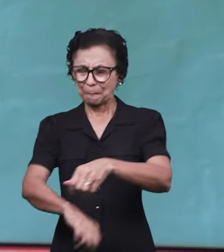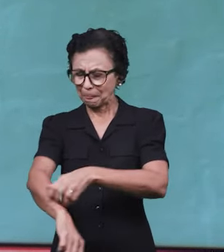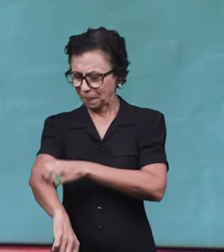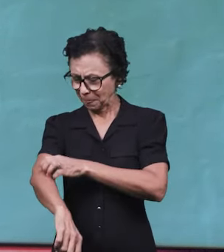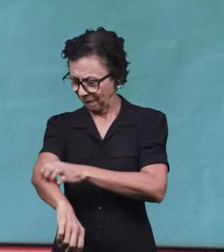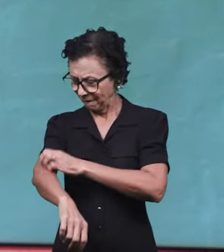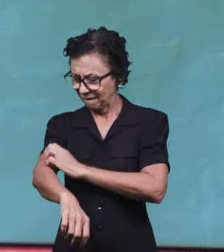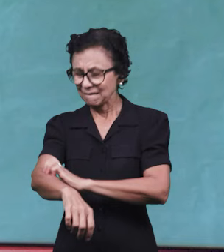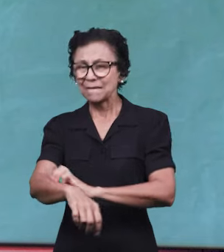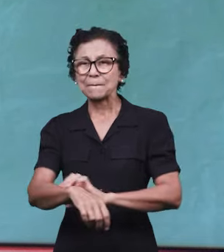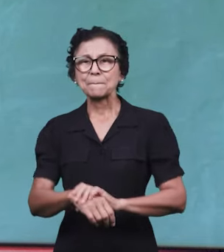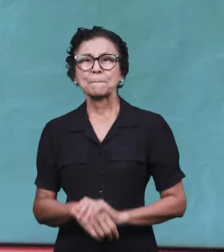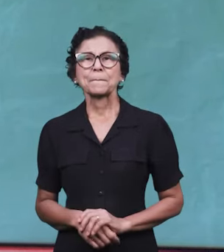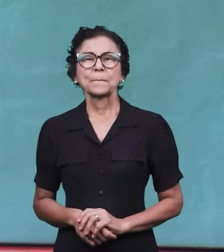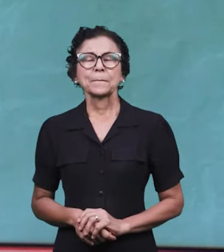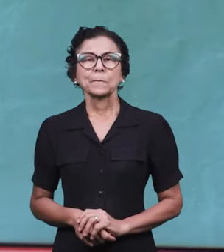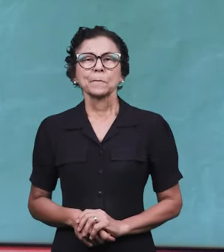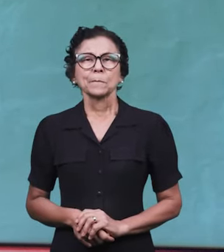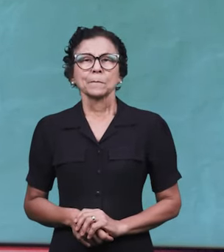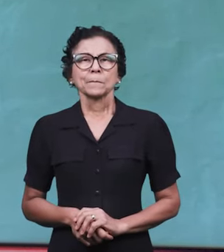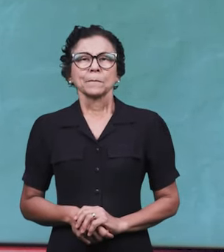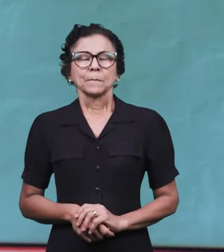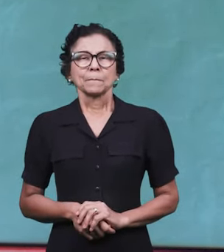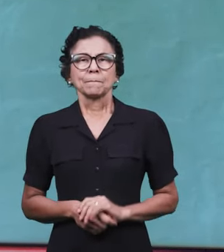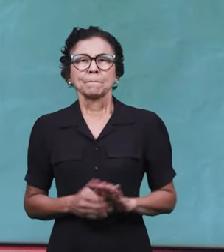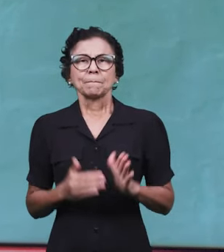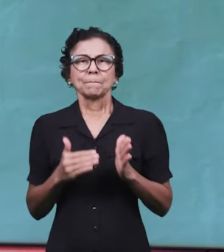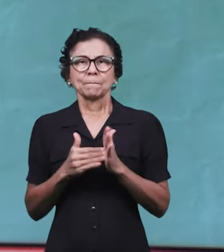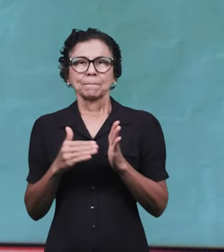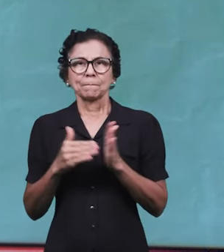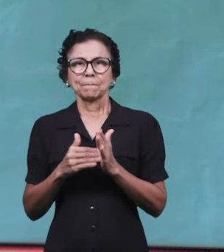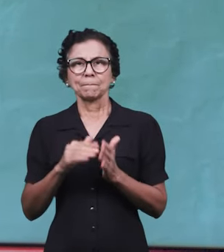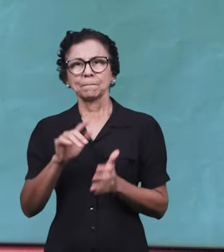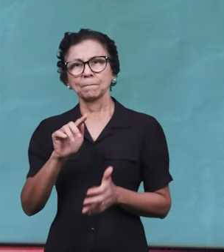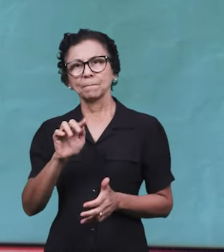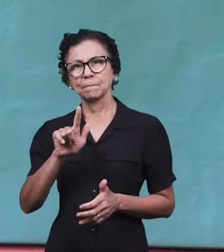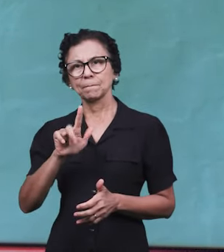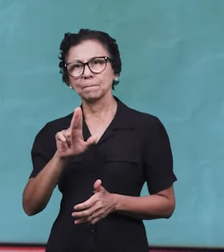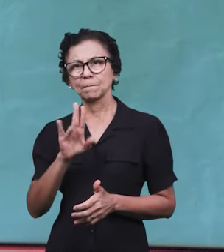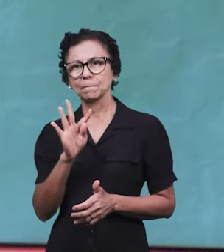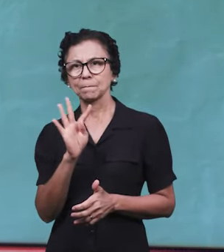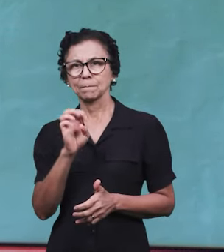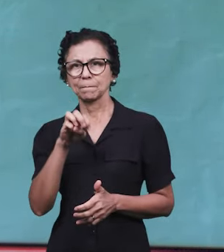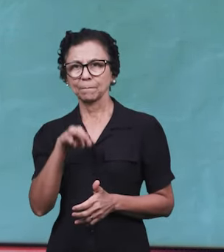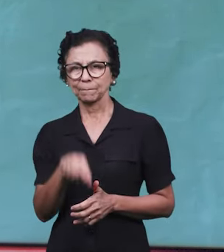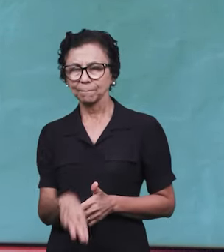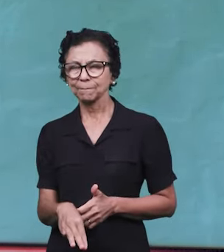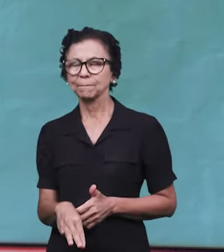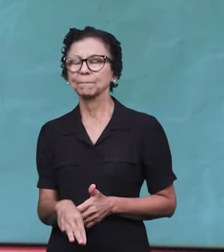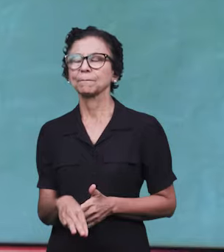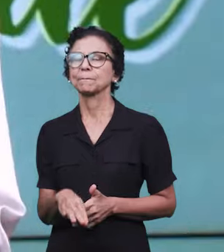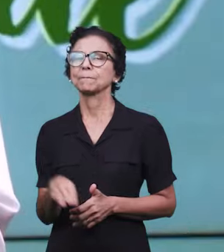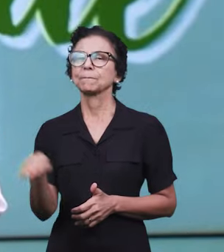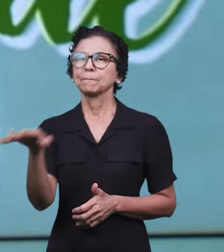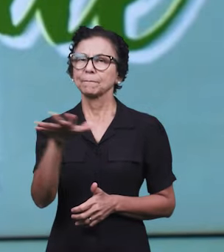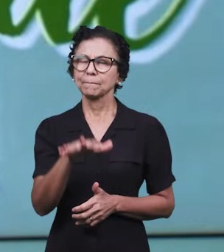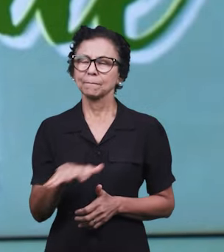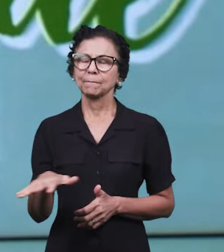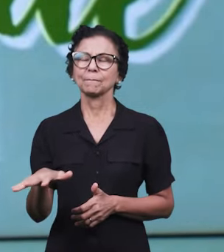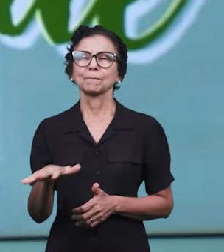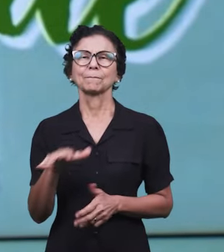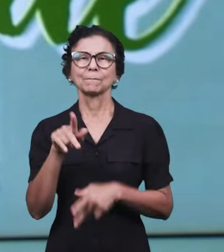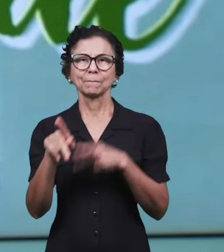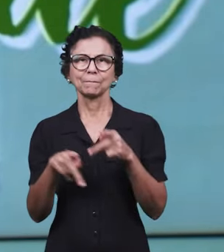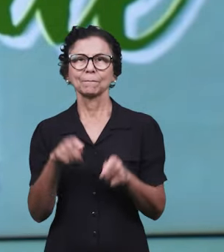mencionei. A intolerância ao glúten é uma doença bastante prevalente na população brasileira.